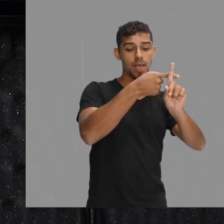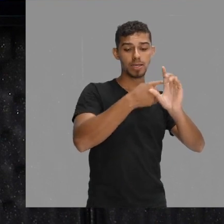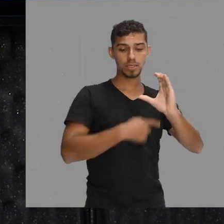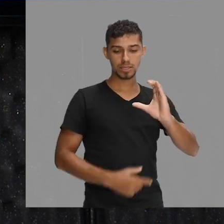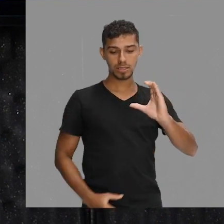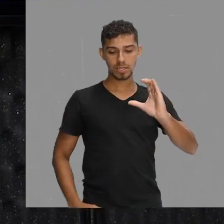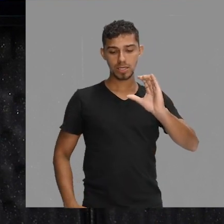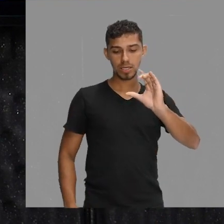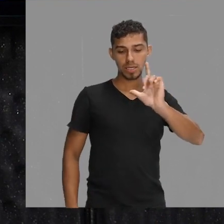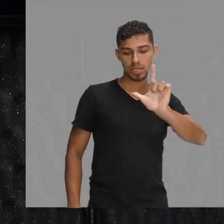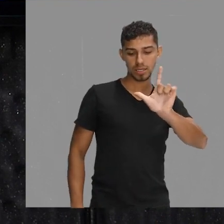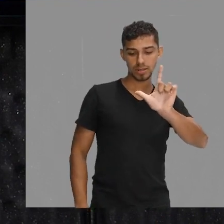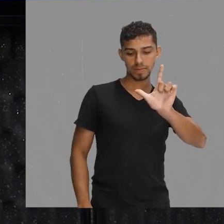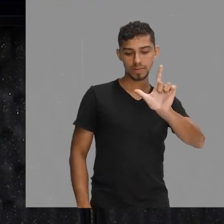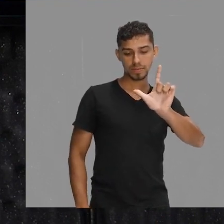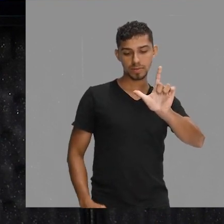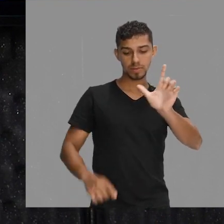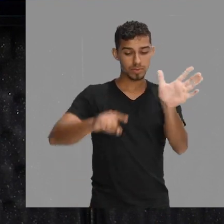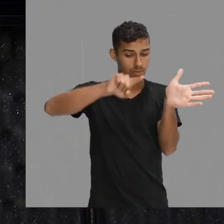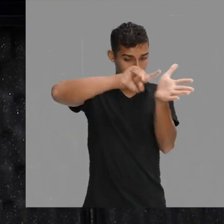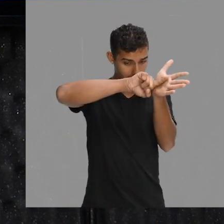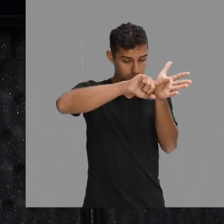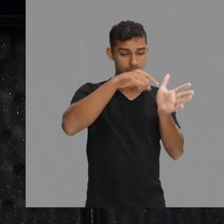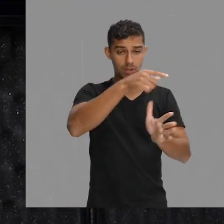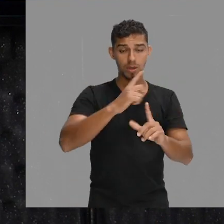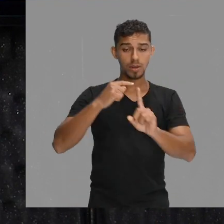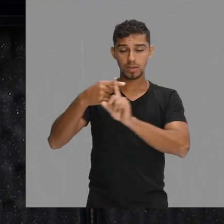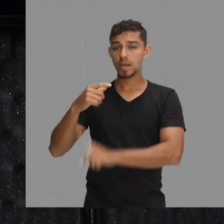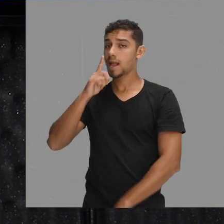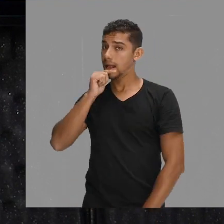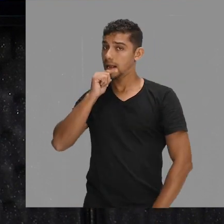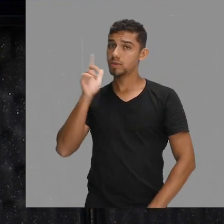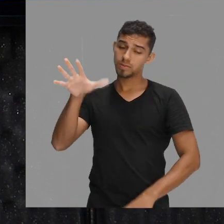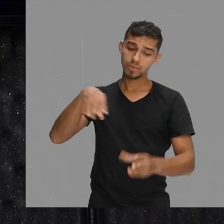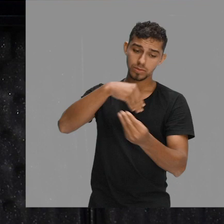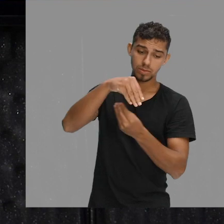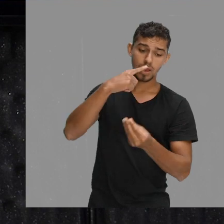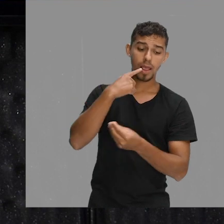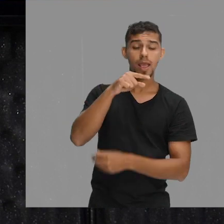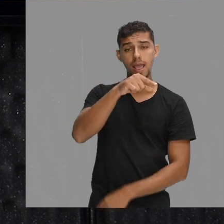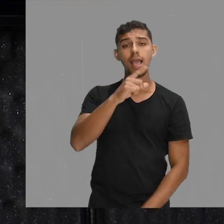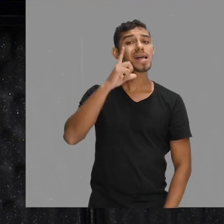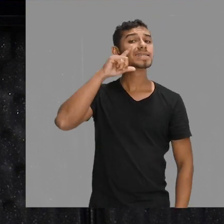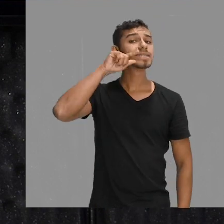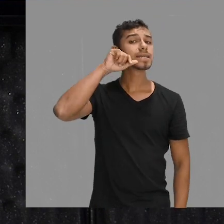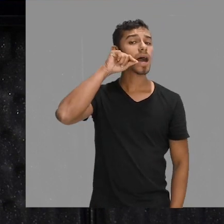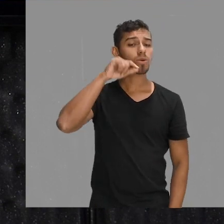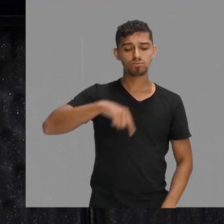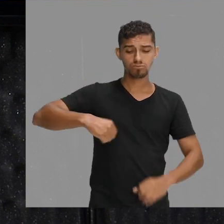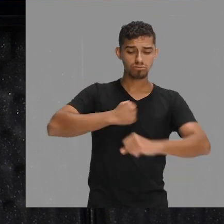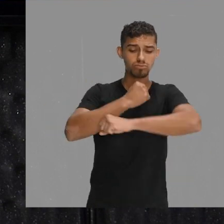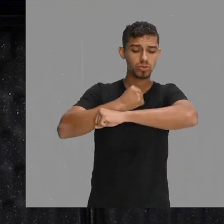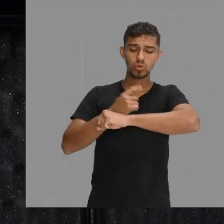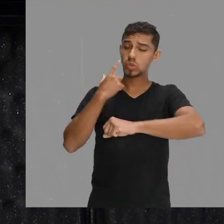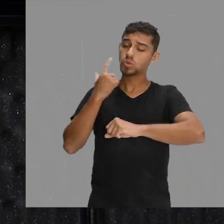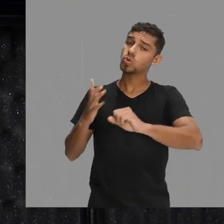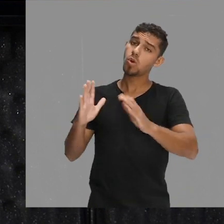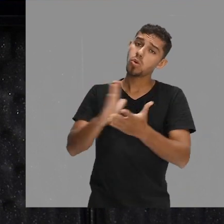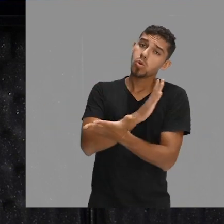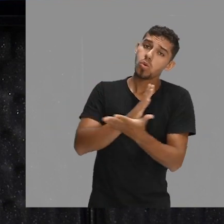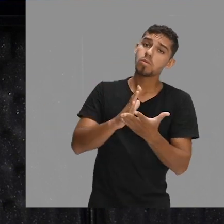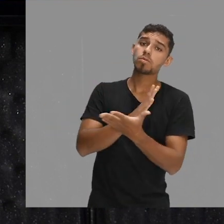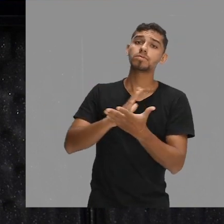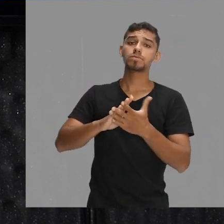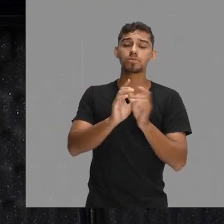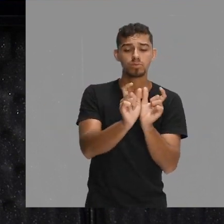acontece? Esse soluto vai se espalhar por todo o solvente. Portanto, nós vamos ter algumas